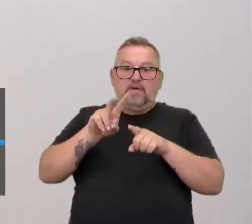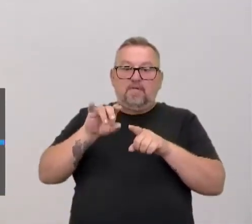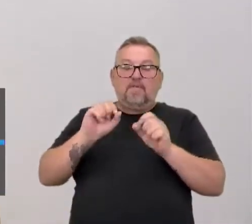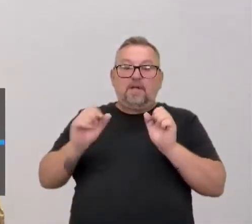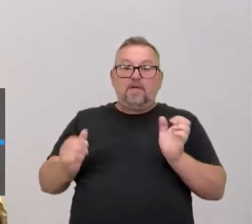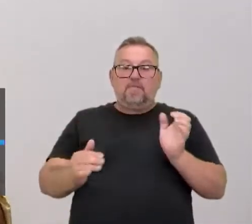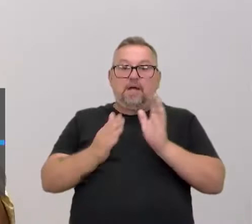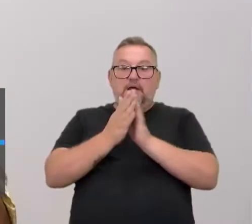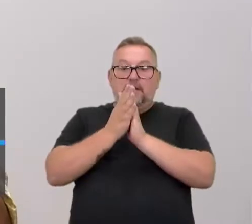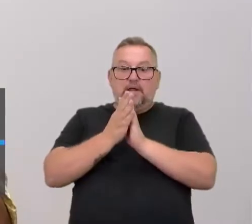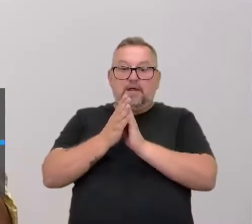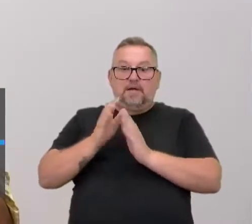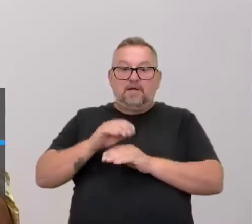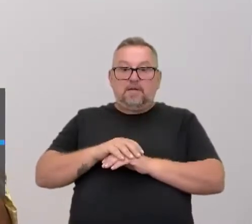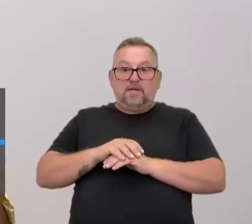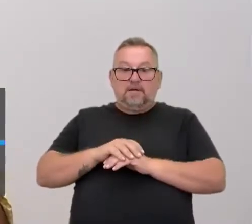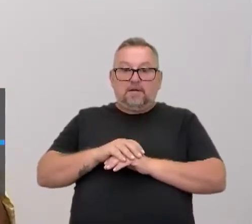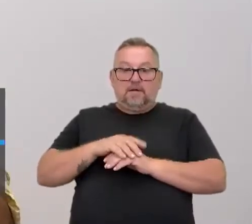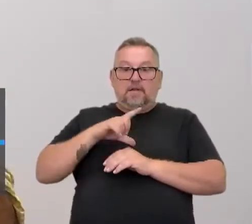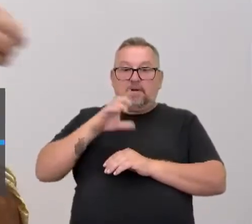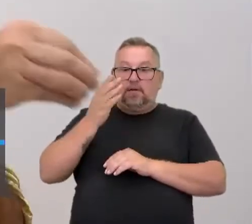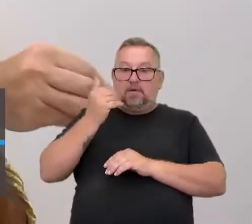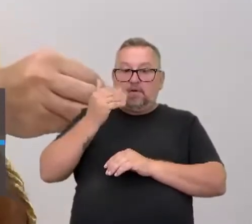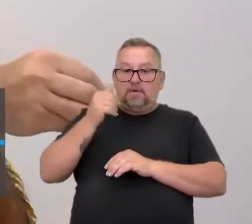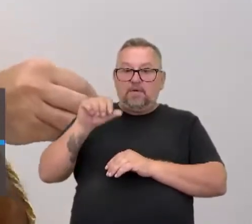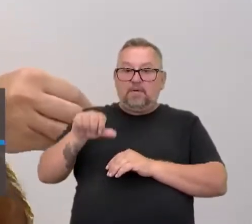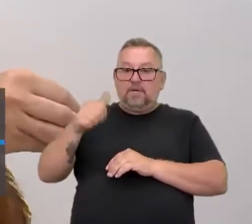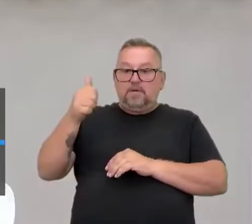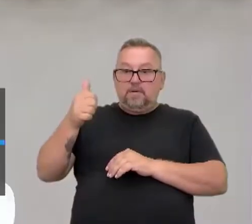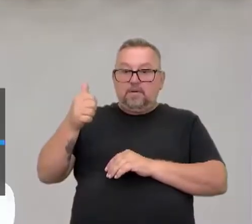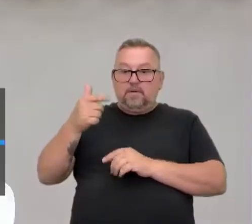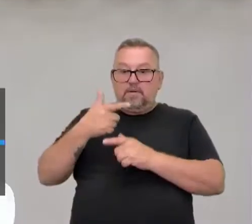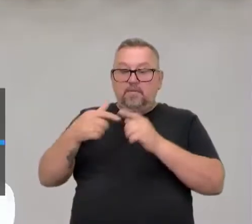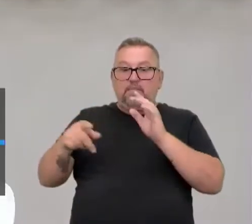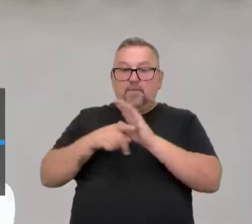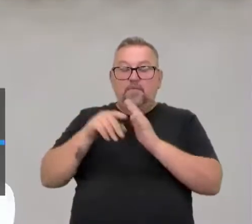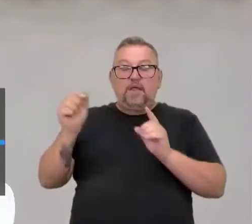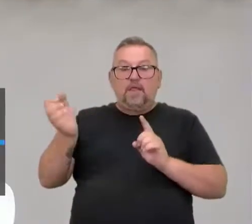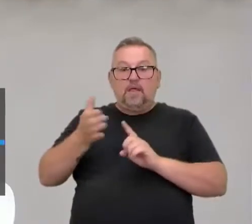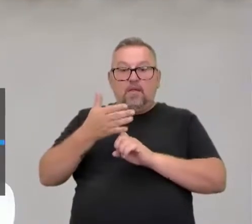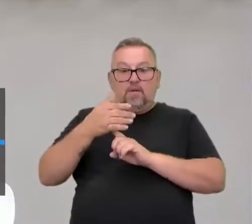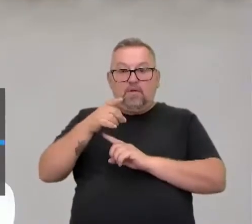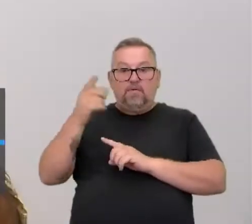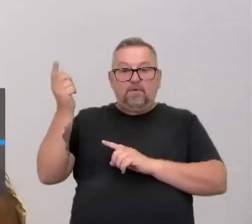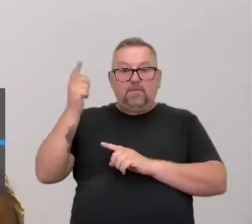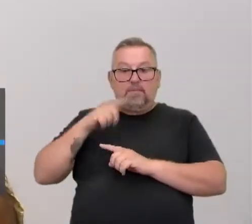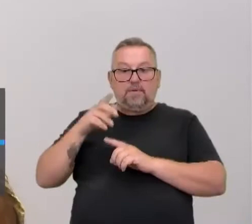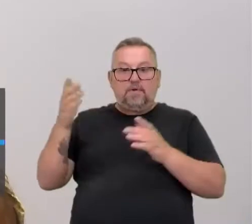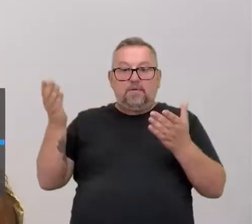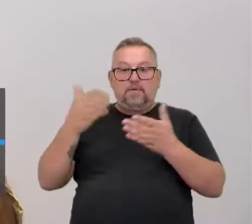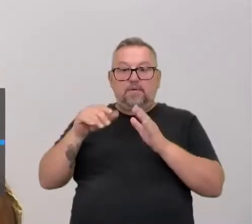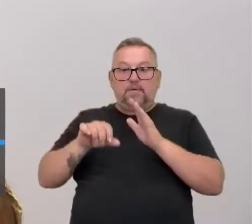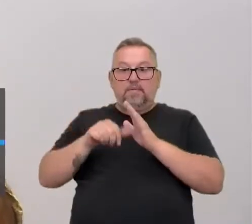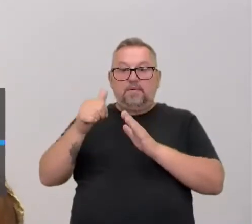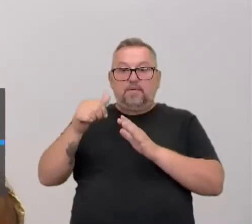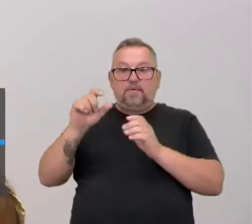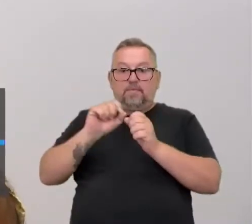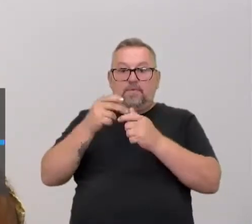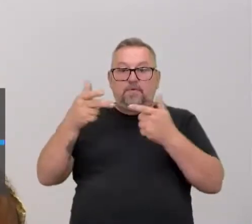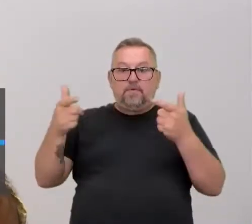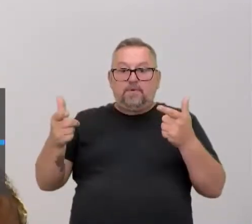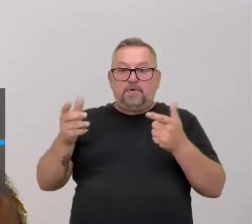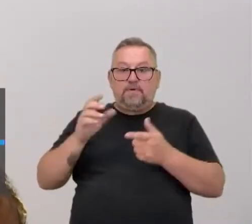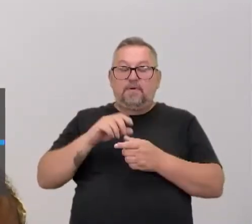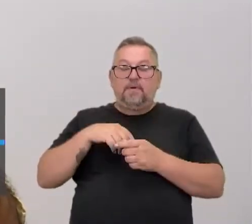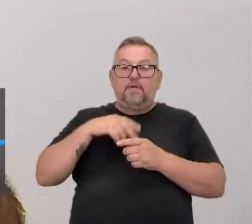impactar na questão do alimento. Primeiro, por uma questão tecnológica. Você começa agora, pela primeira vez, produzir alimentos